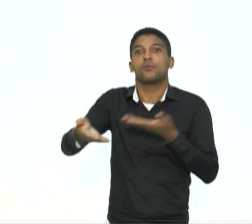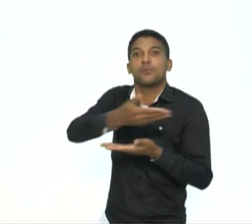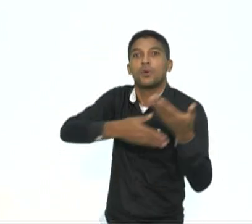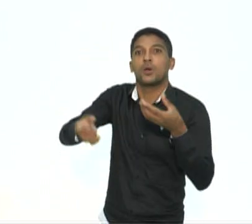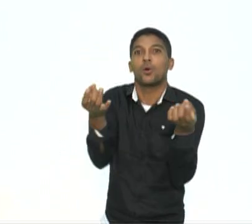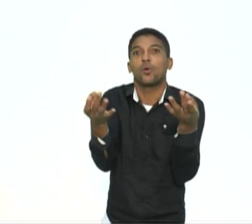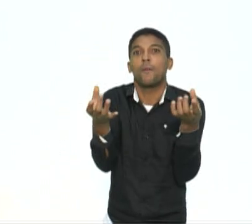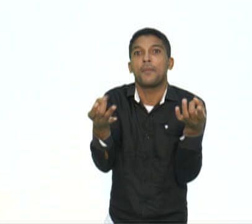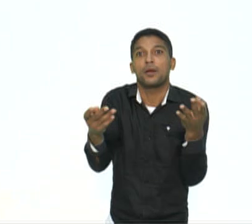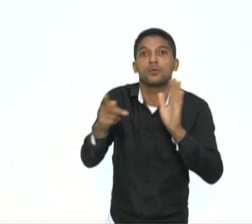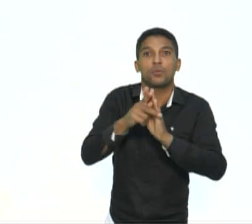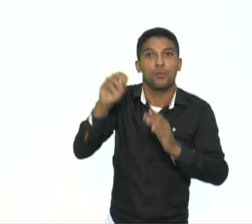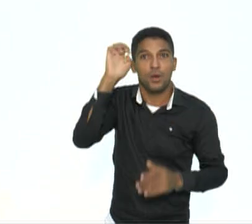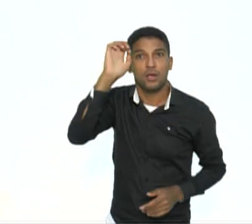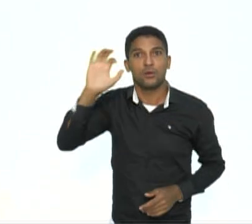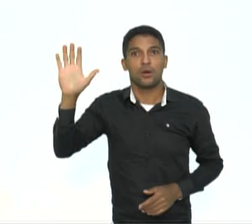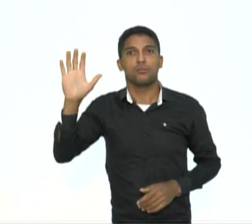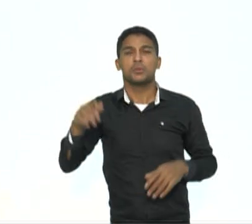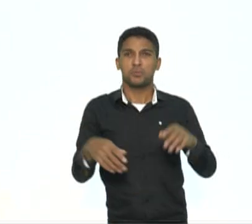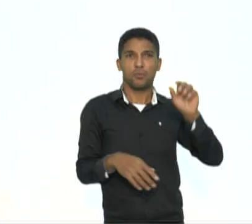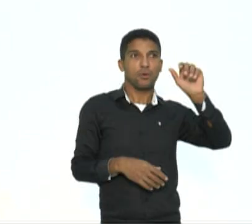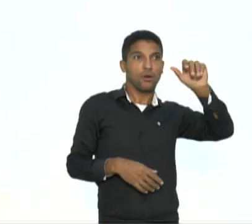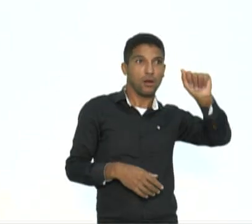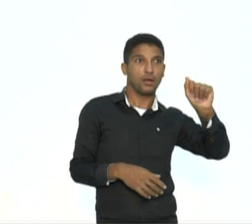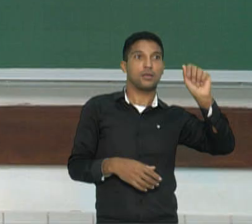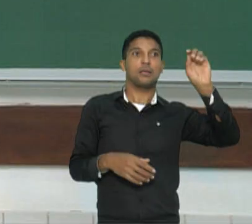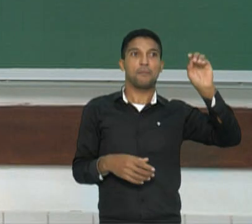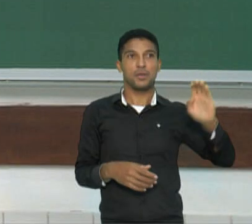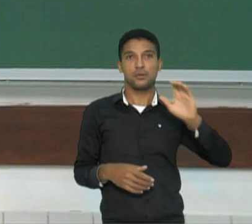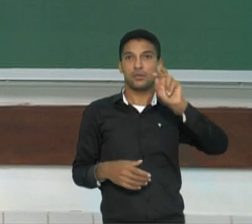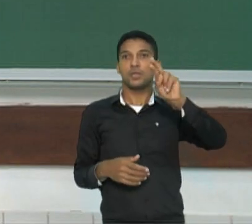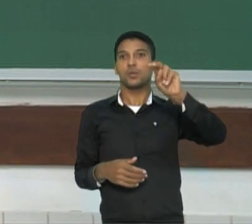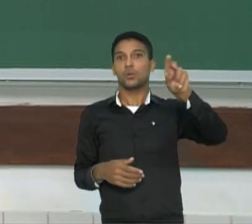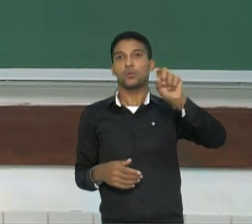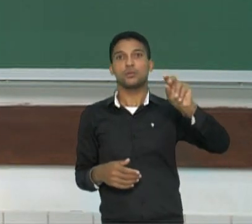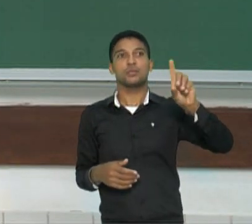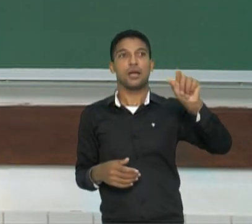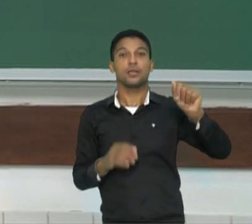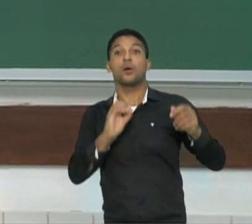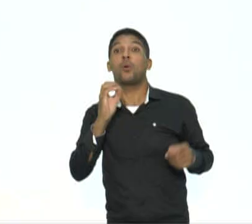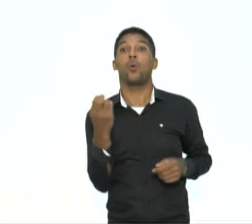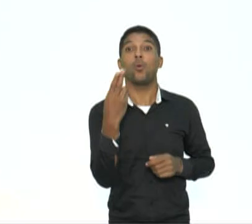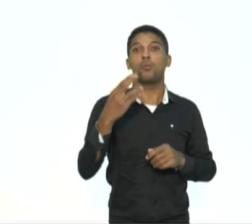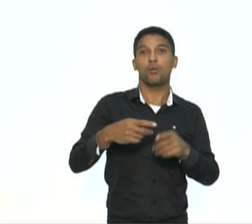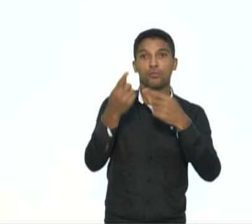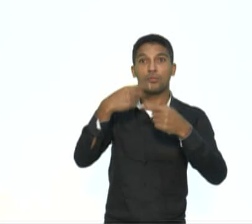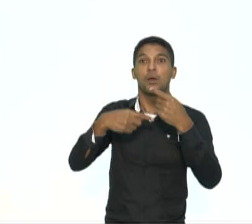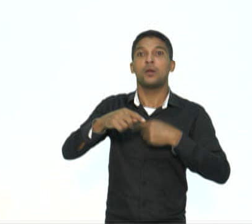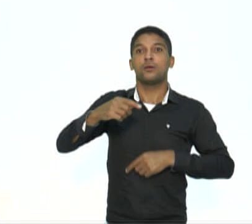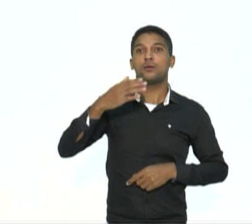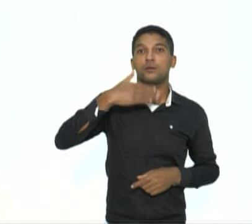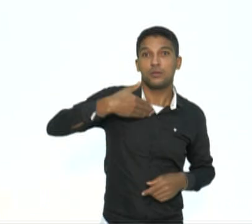Papa Urbano II ou o avanço do islamismo? Tempinho curtinho esse, a gente já volta.